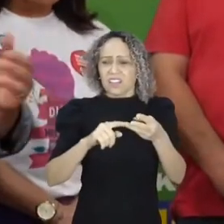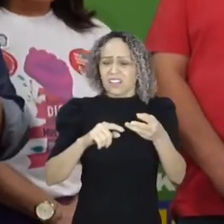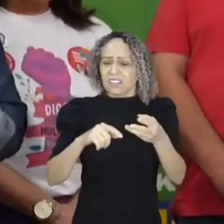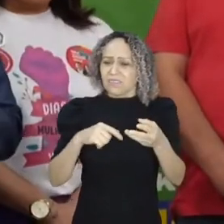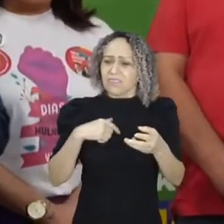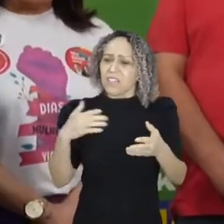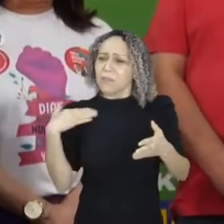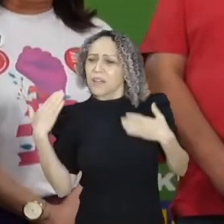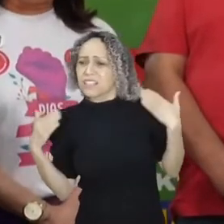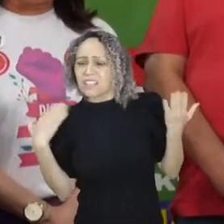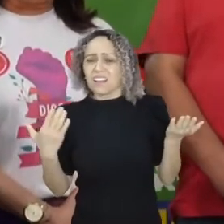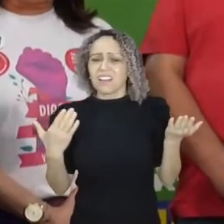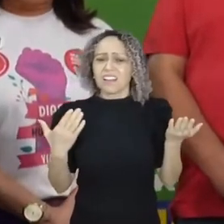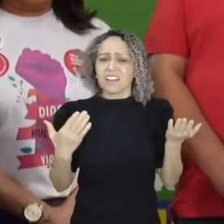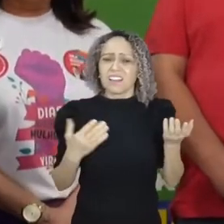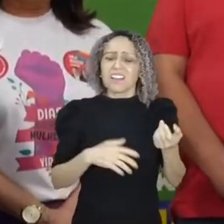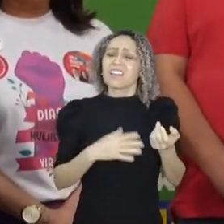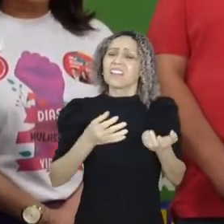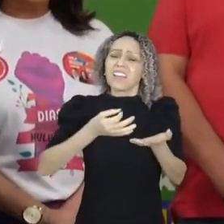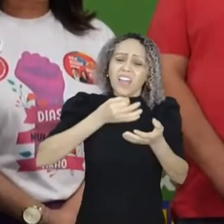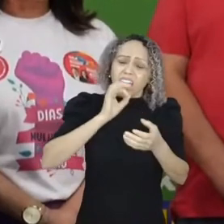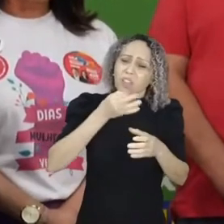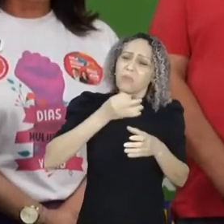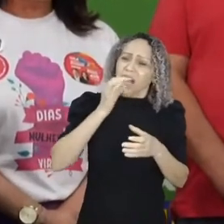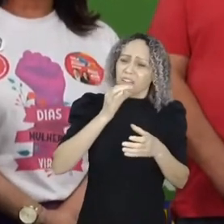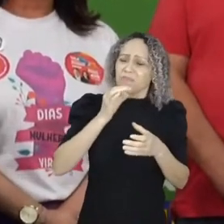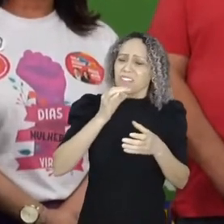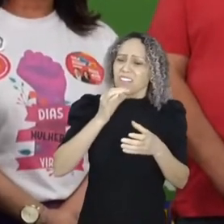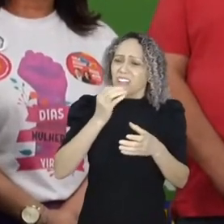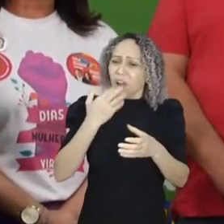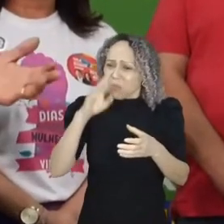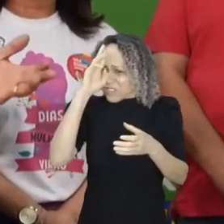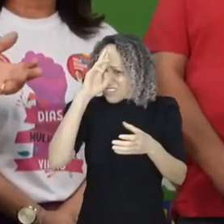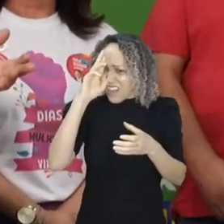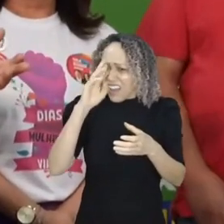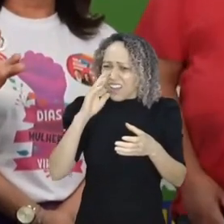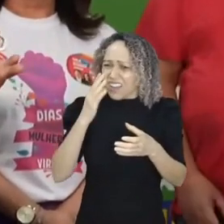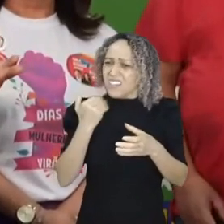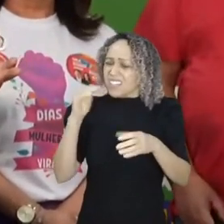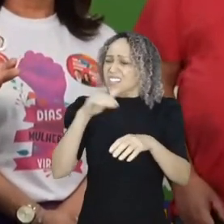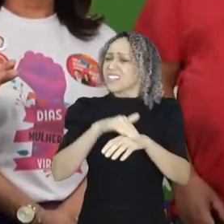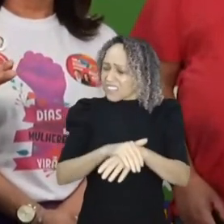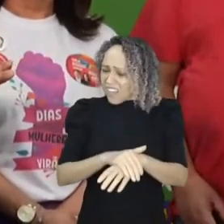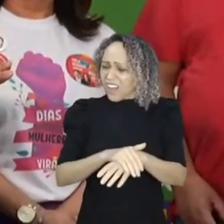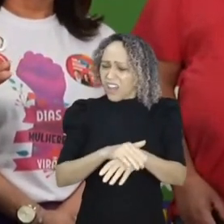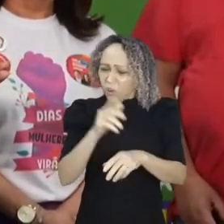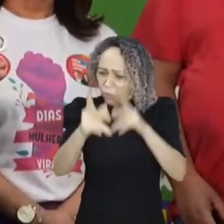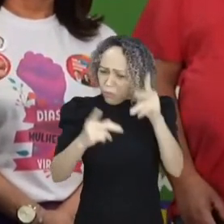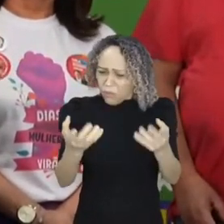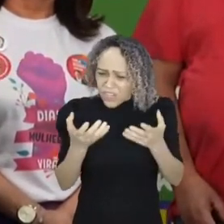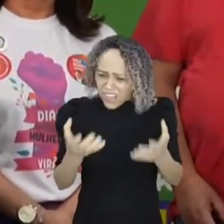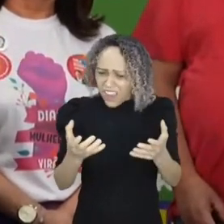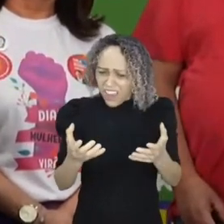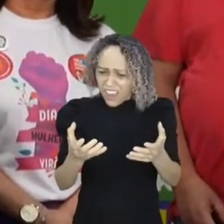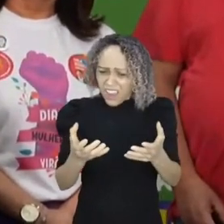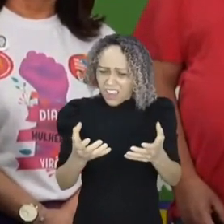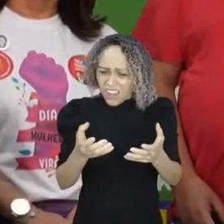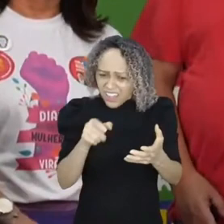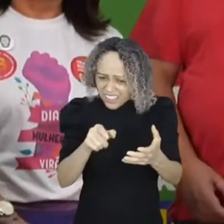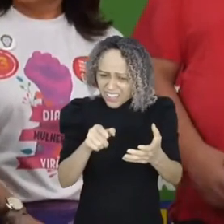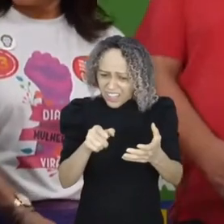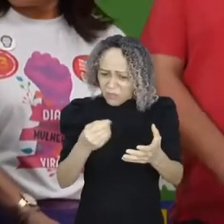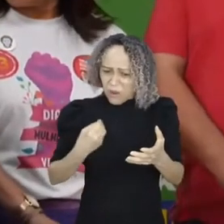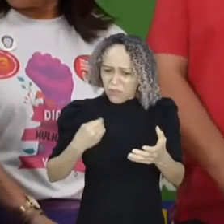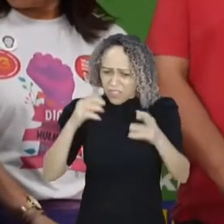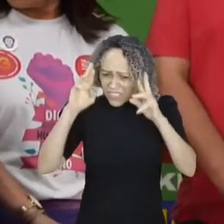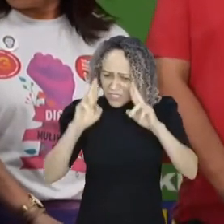jantar e tomar café de manhã. Ele quer viver uma vida digna, respeitosa, que a gente já garantiu para ele. Eu, quando